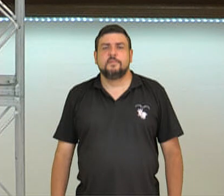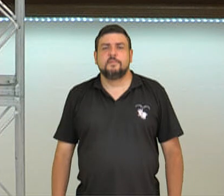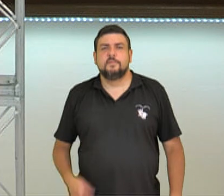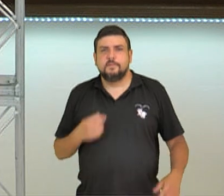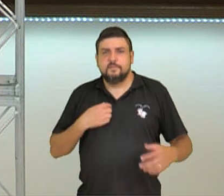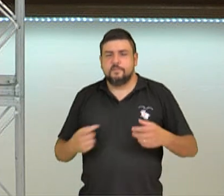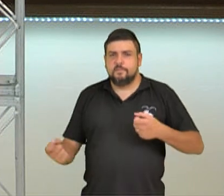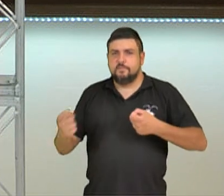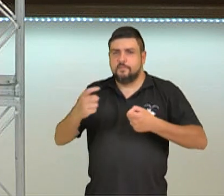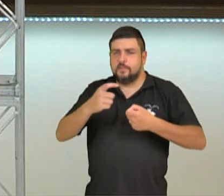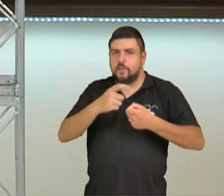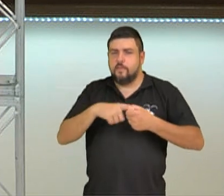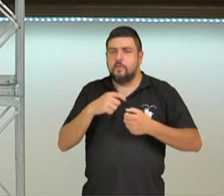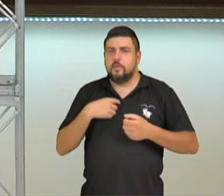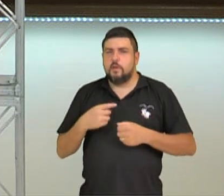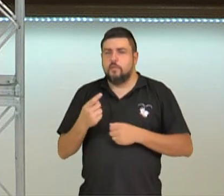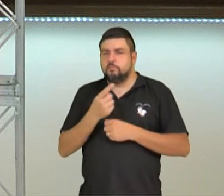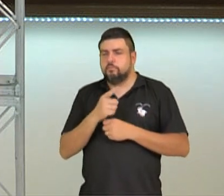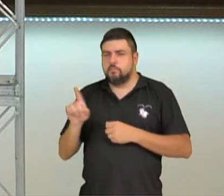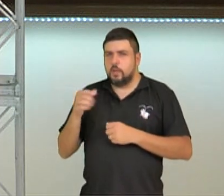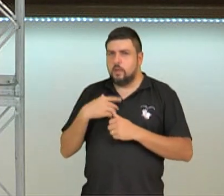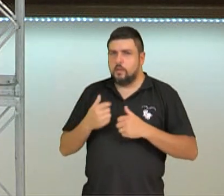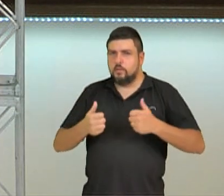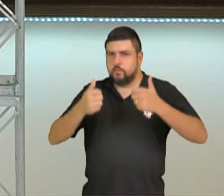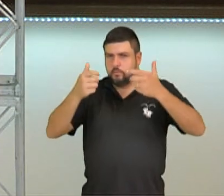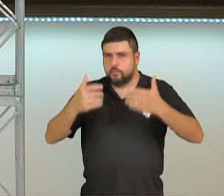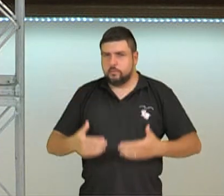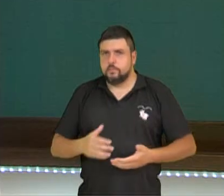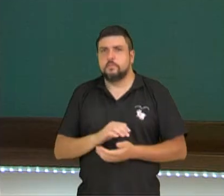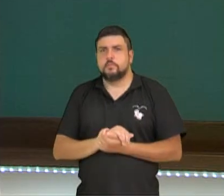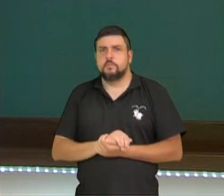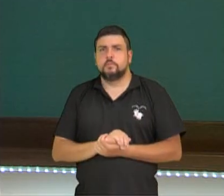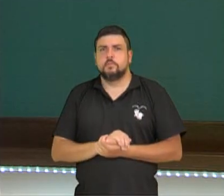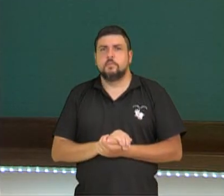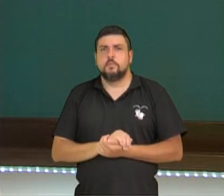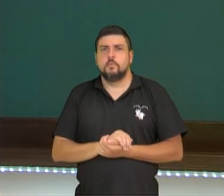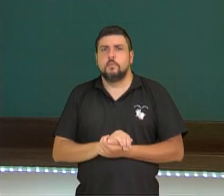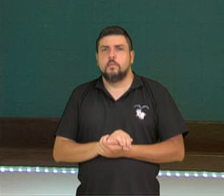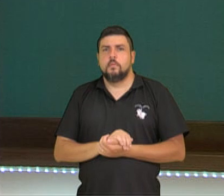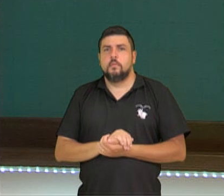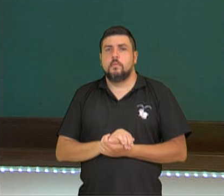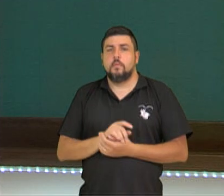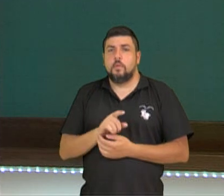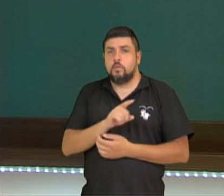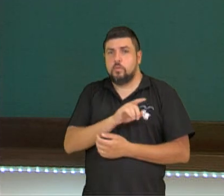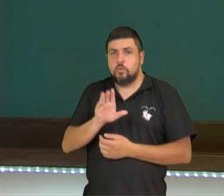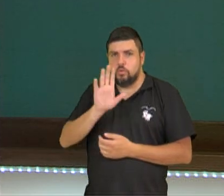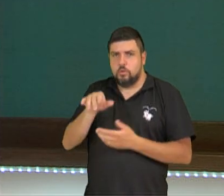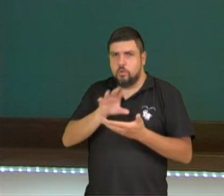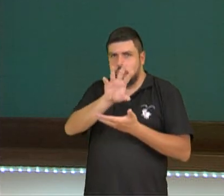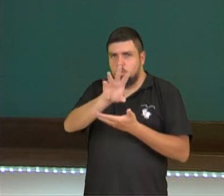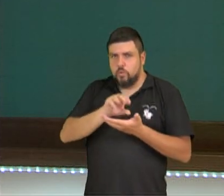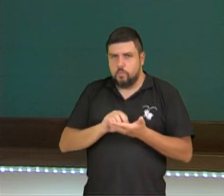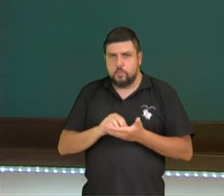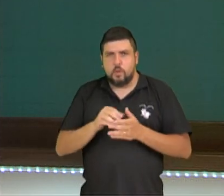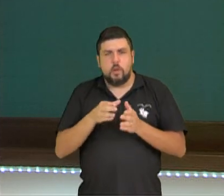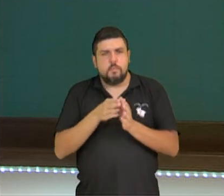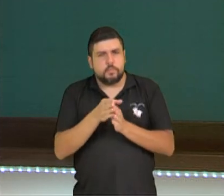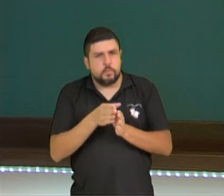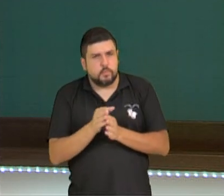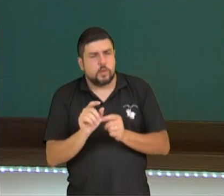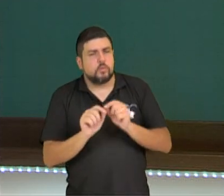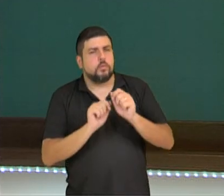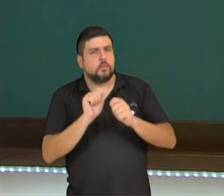Voltamos então para finalizar ali a explicação da atividade mão na massa. Vocês copiaram as orientações do que vocês